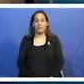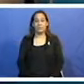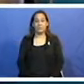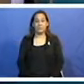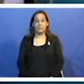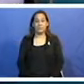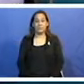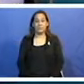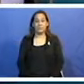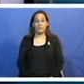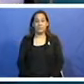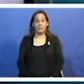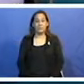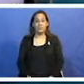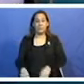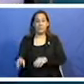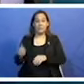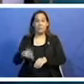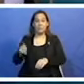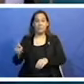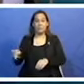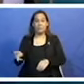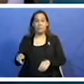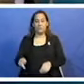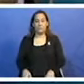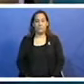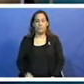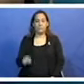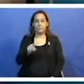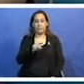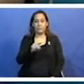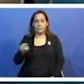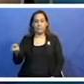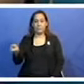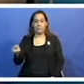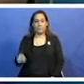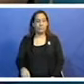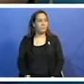por favor, a palavra educadora.